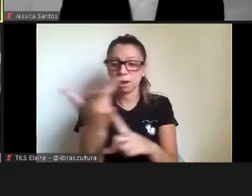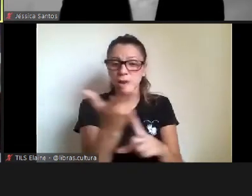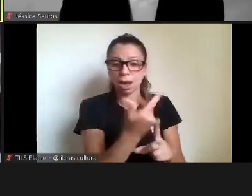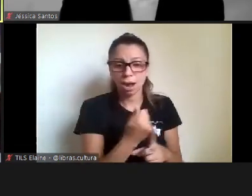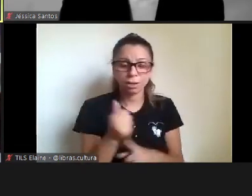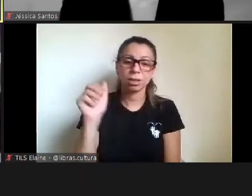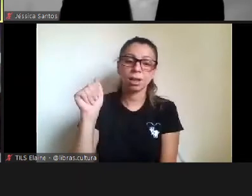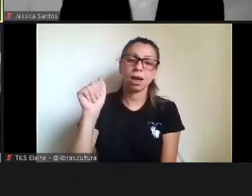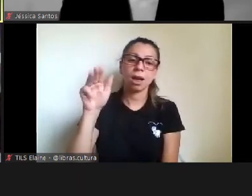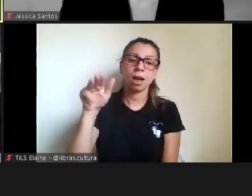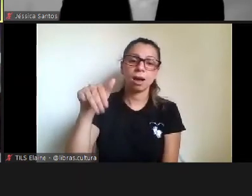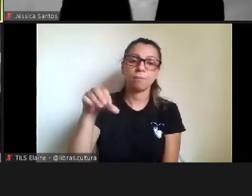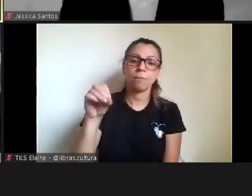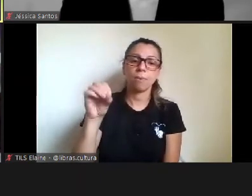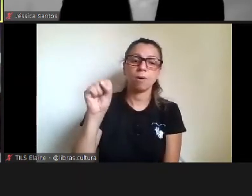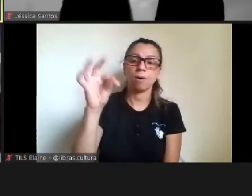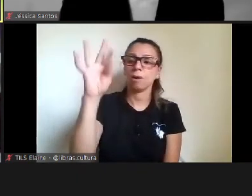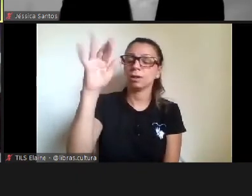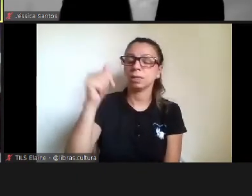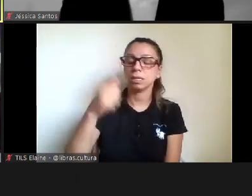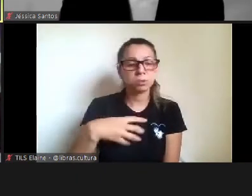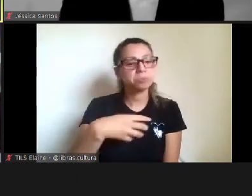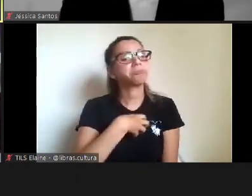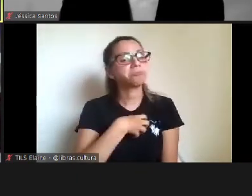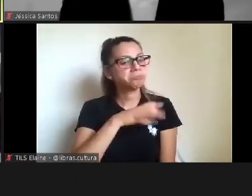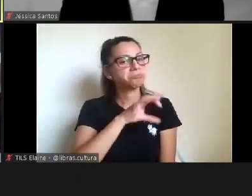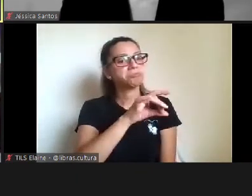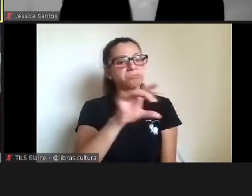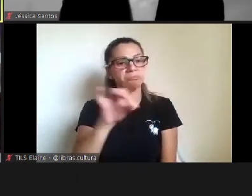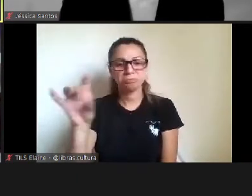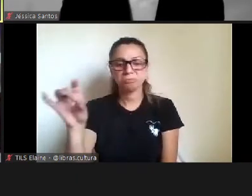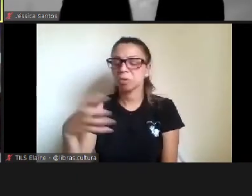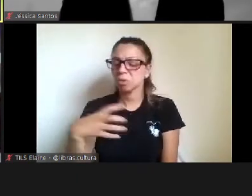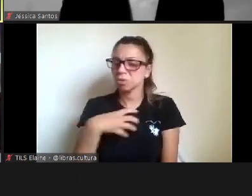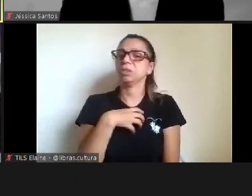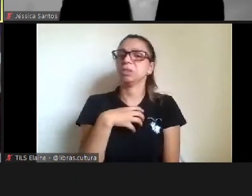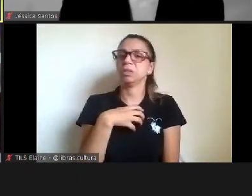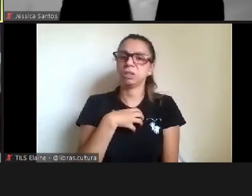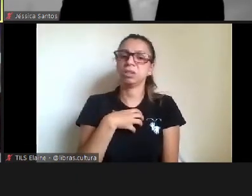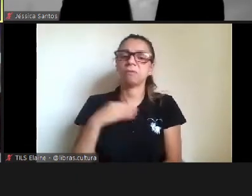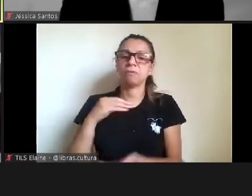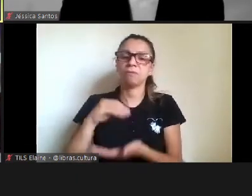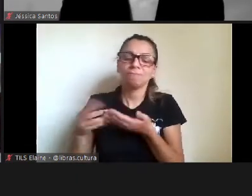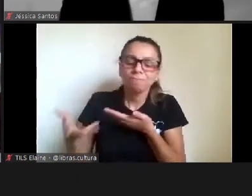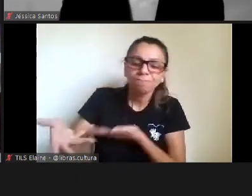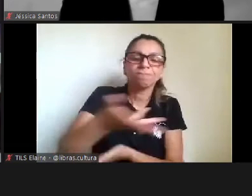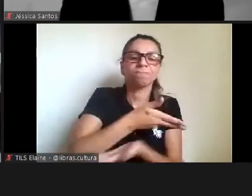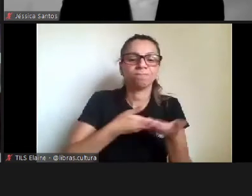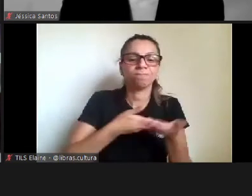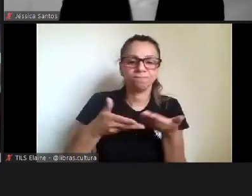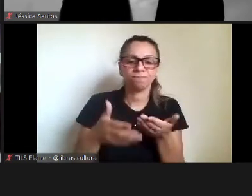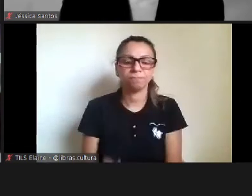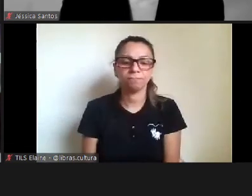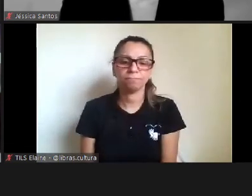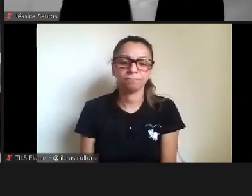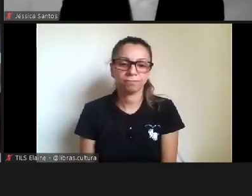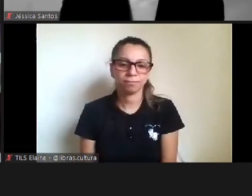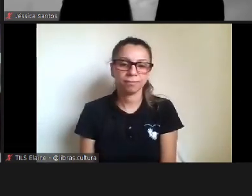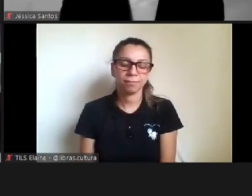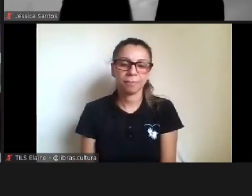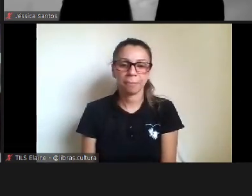muito, sabe? Muito mesmo, assim. afeto transformado em força,